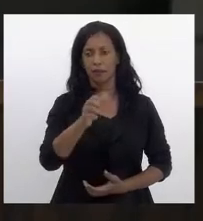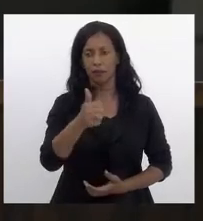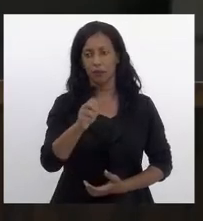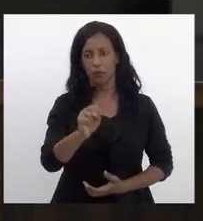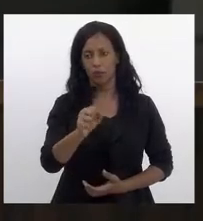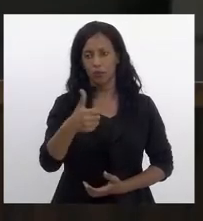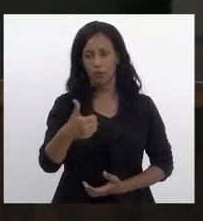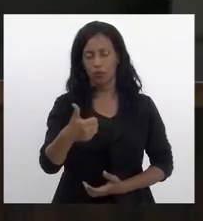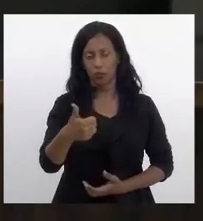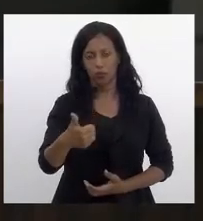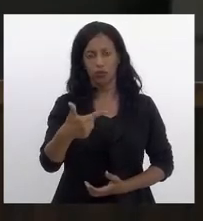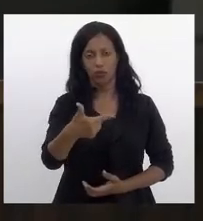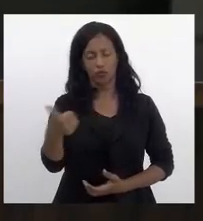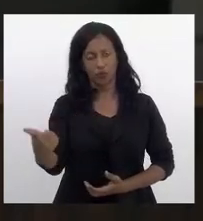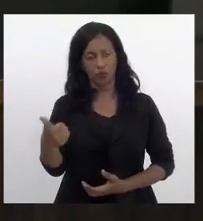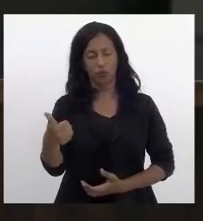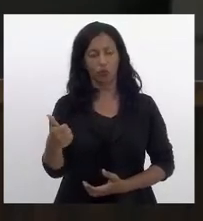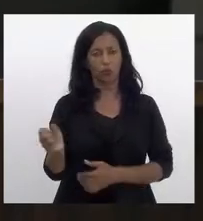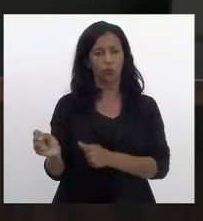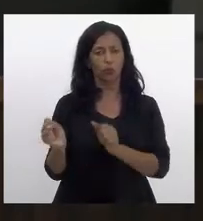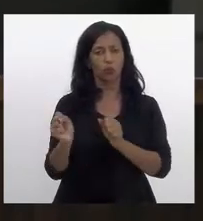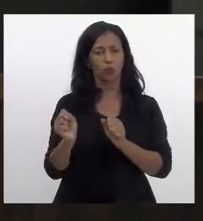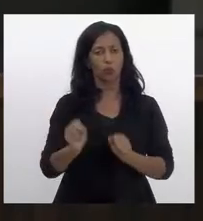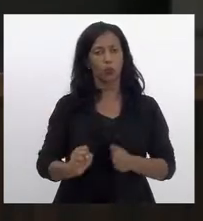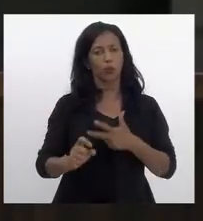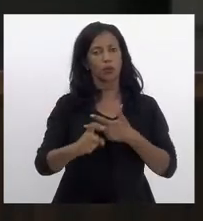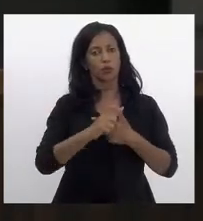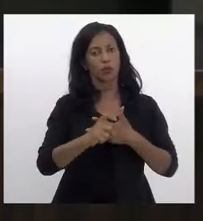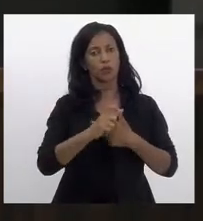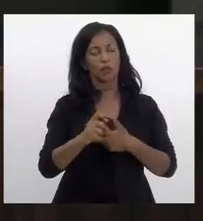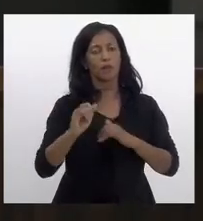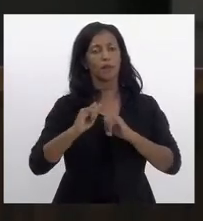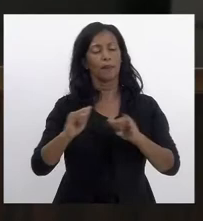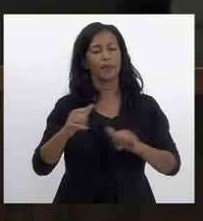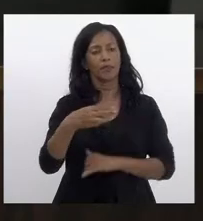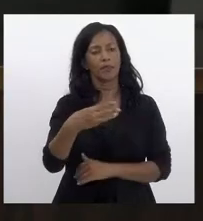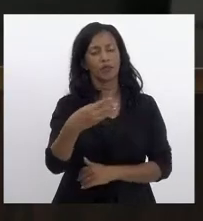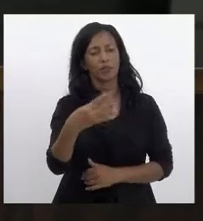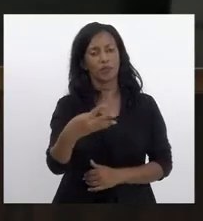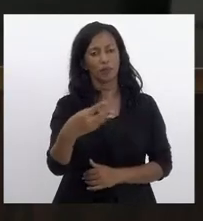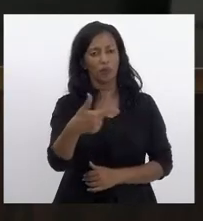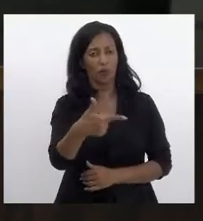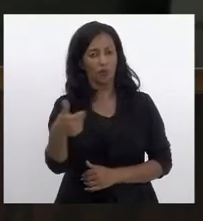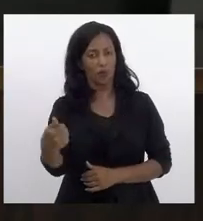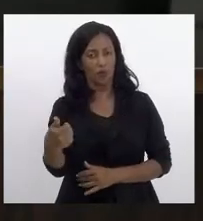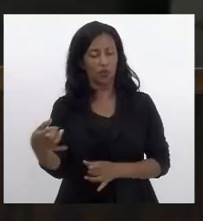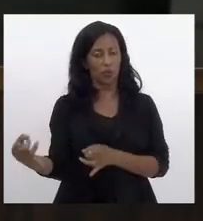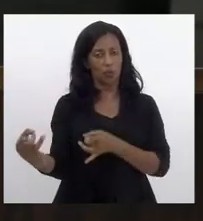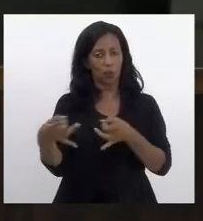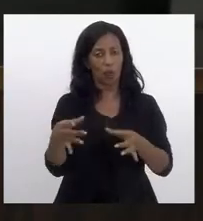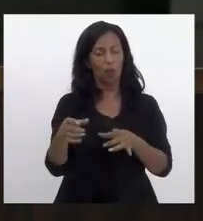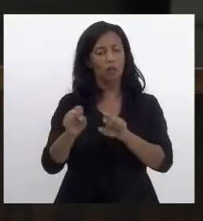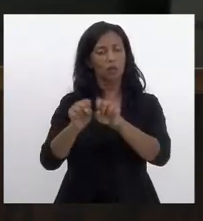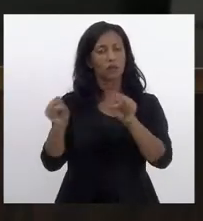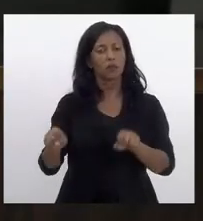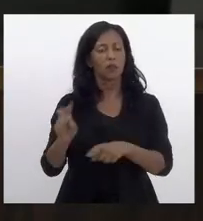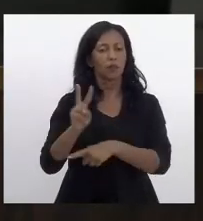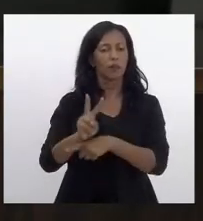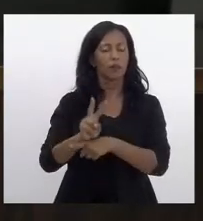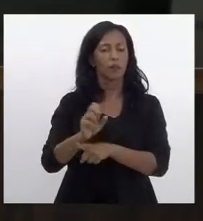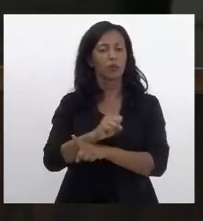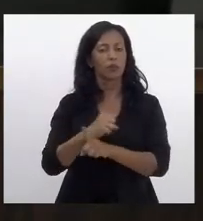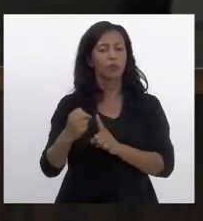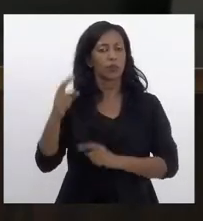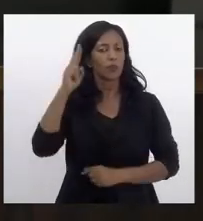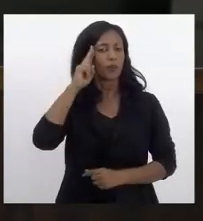5181 de 2021, de autoria do Poder Executivo, mensagem 34 de 21, que dispõe sobre o sistema de proteção social dos